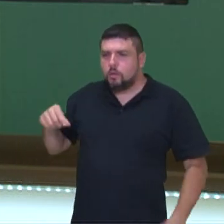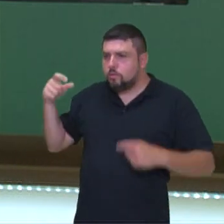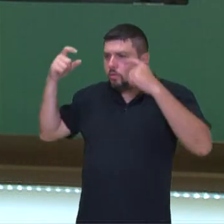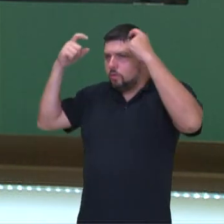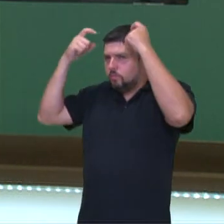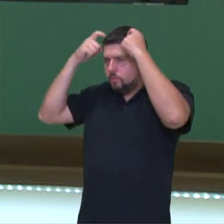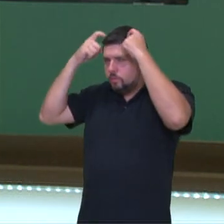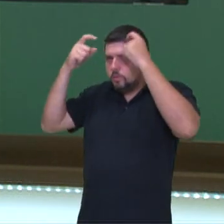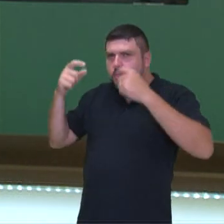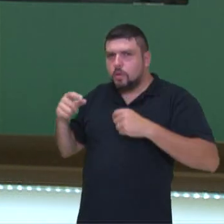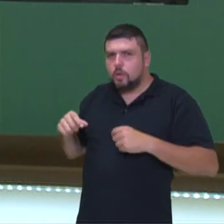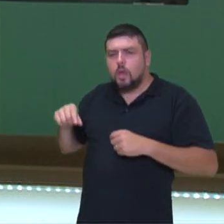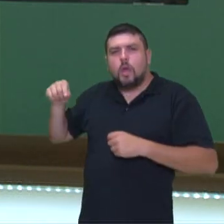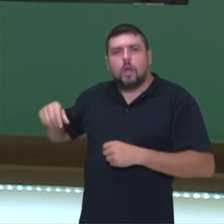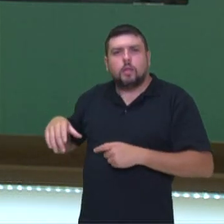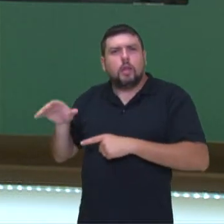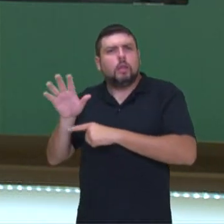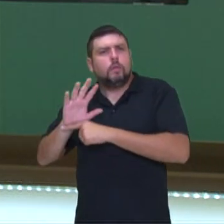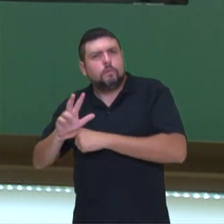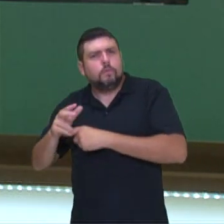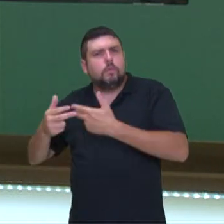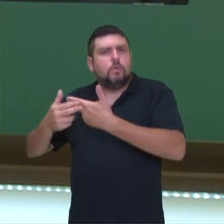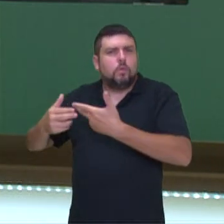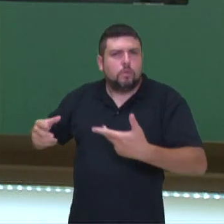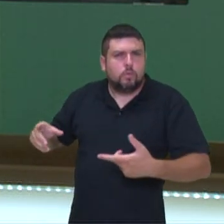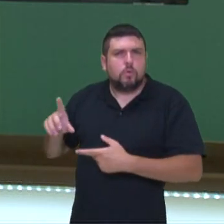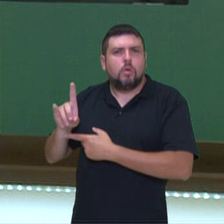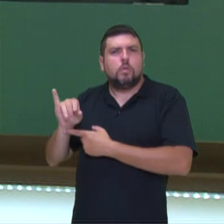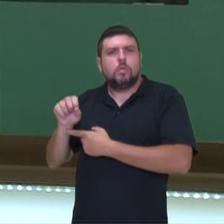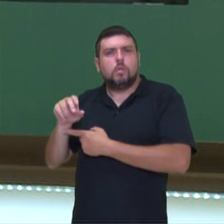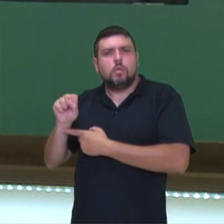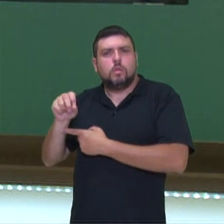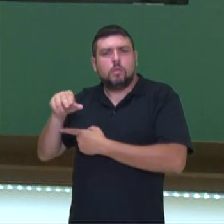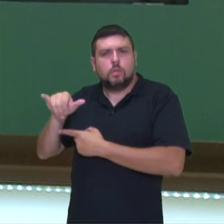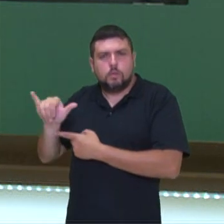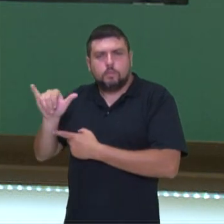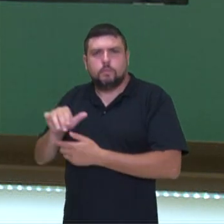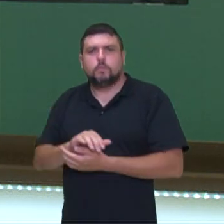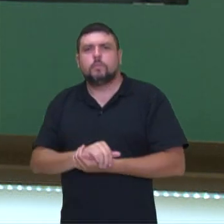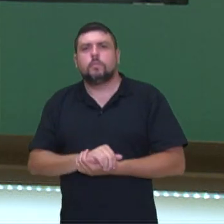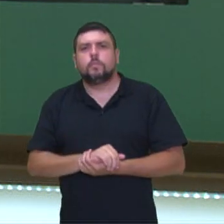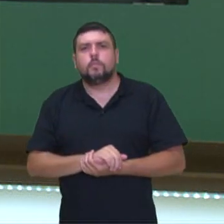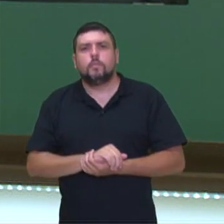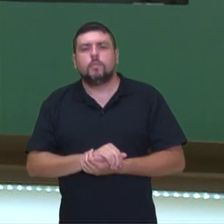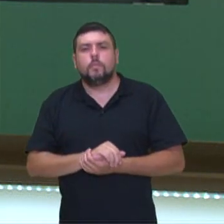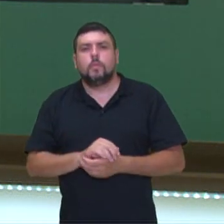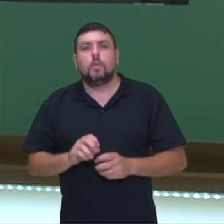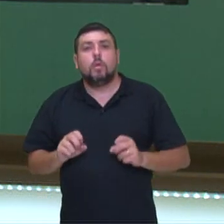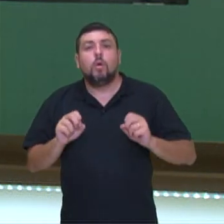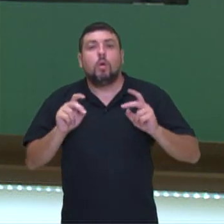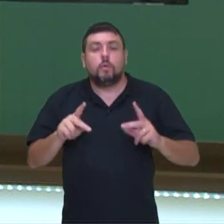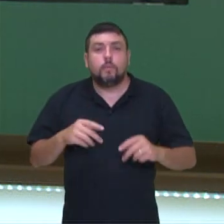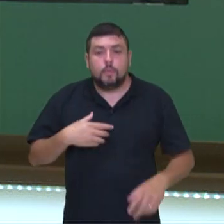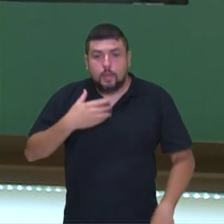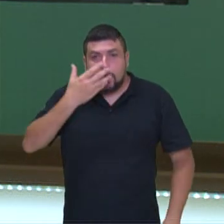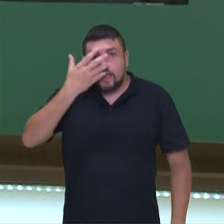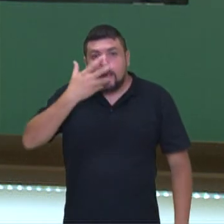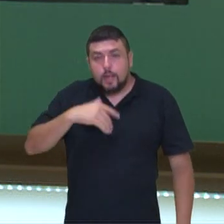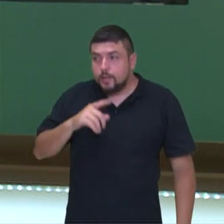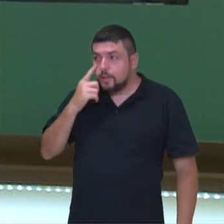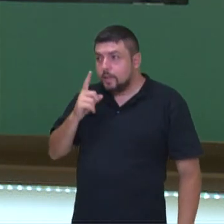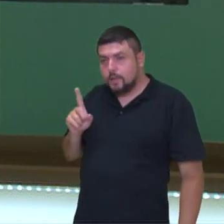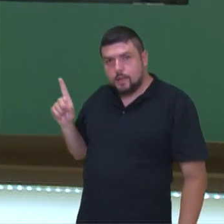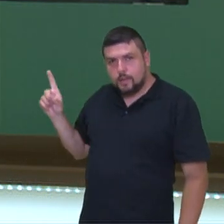parques temáticos e filmes de animação da Disney. Tá? O fato é que essa criança é uma vietnamita. O